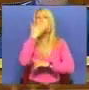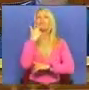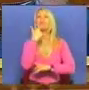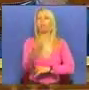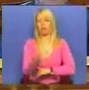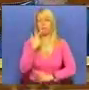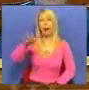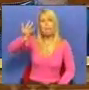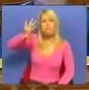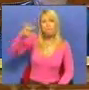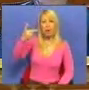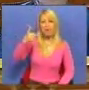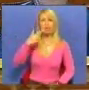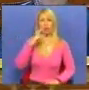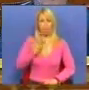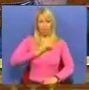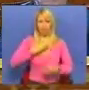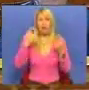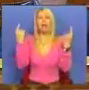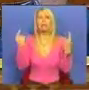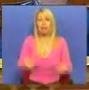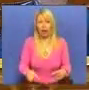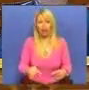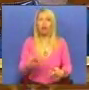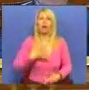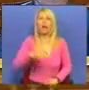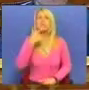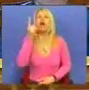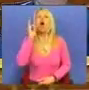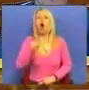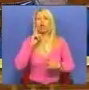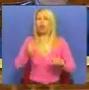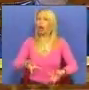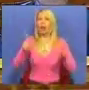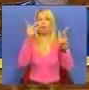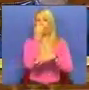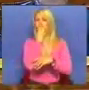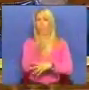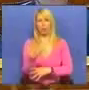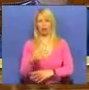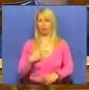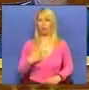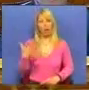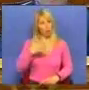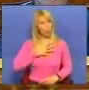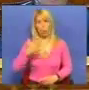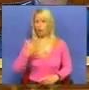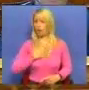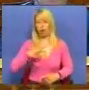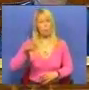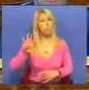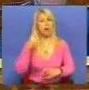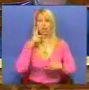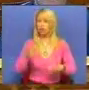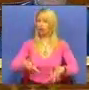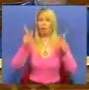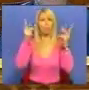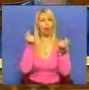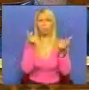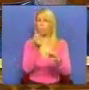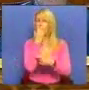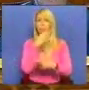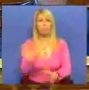endividadas são nações menos livres. Eu não quero um país com pouca liberdade. Eu quero um país que tenha